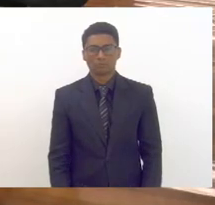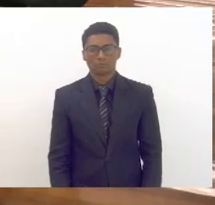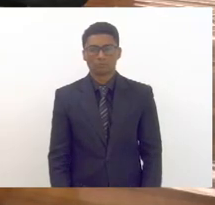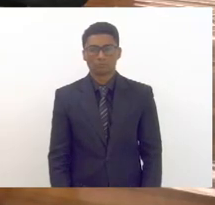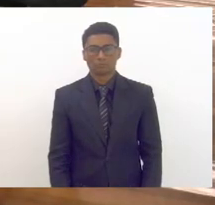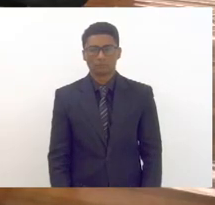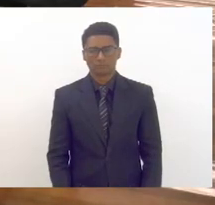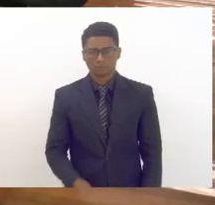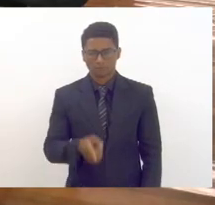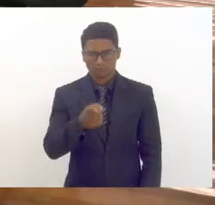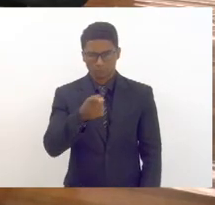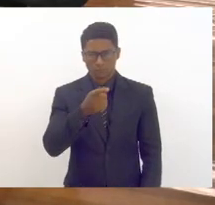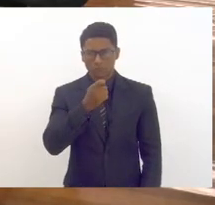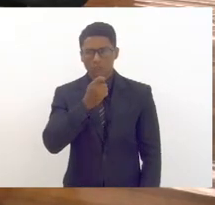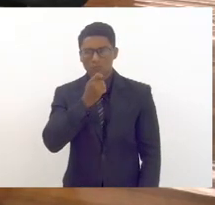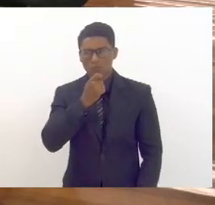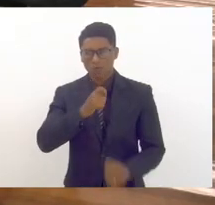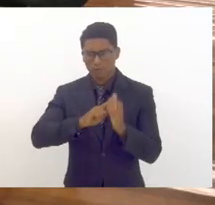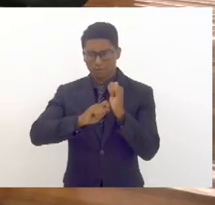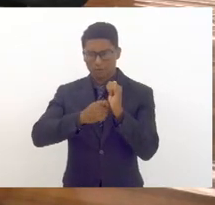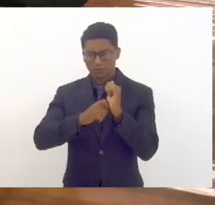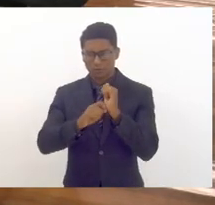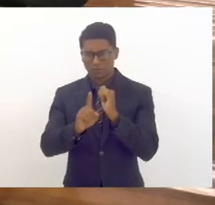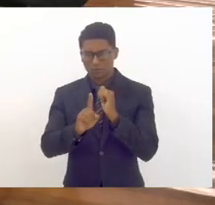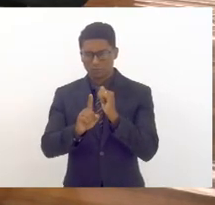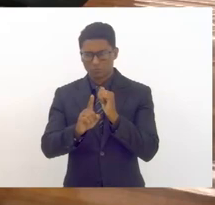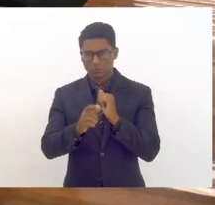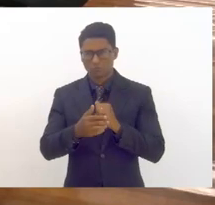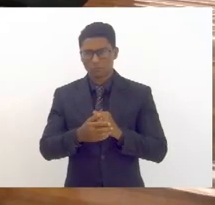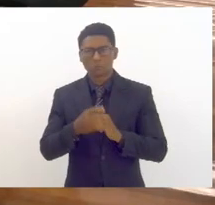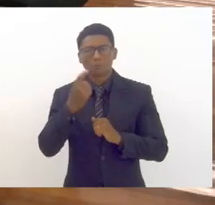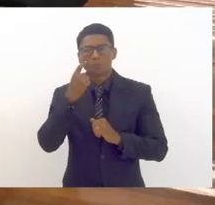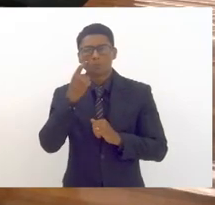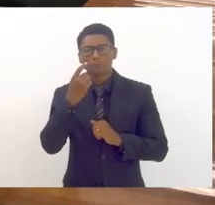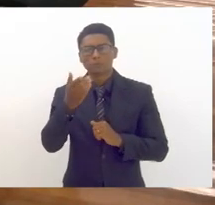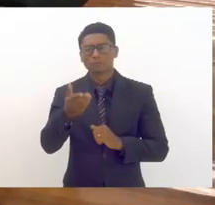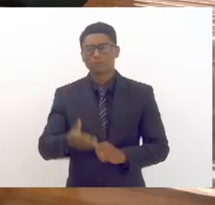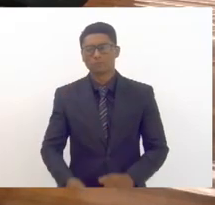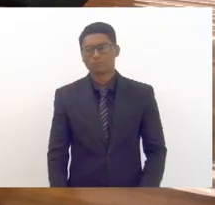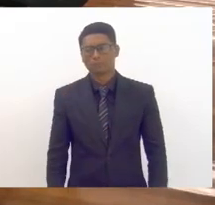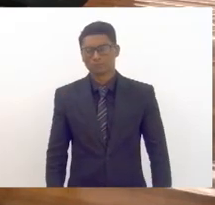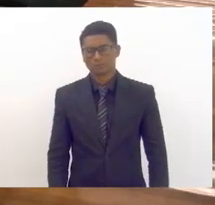Você não está com o seu microfone fechado, não, Jairo? Dá uma olhadinha aí, por favor.